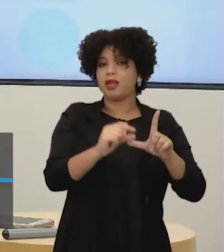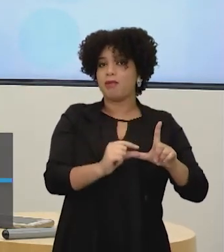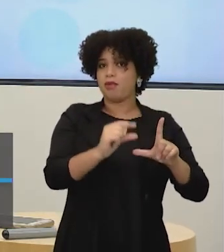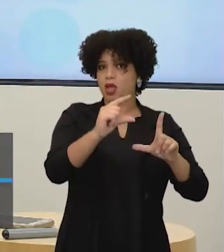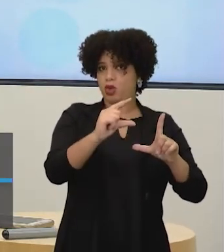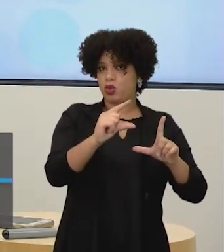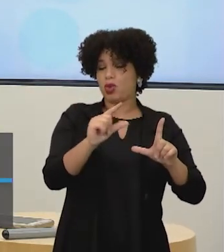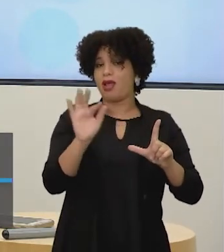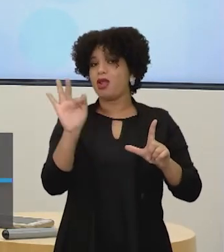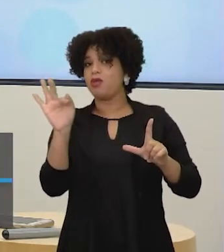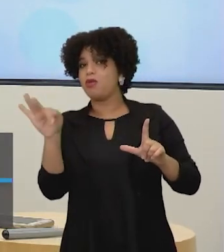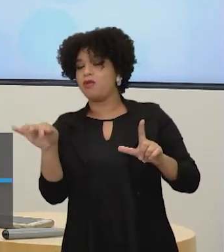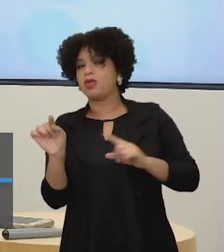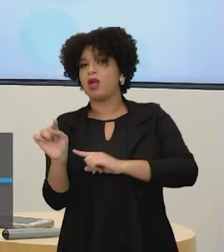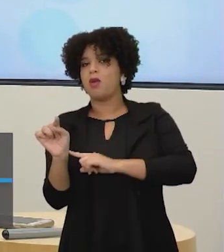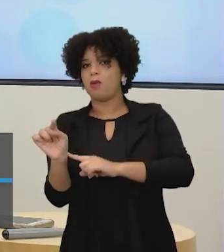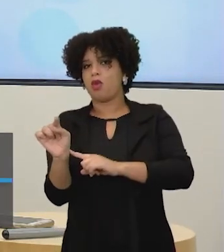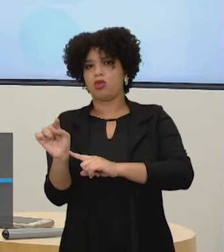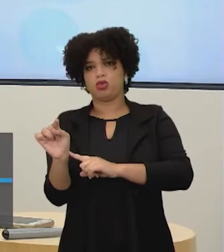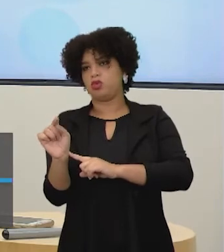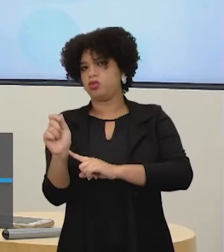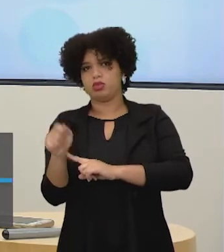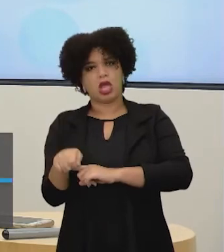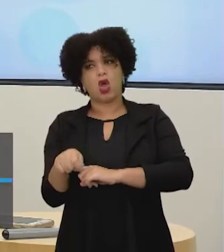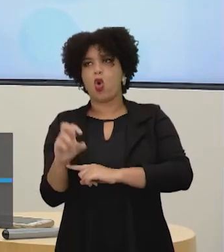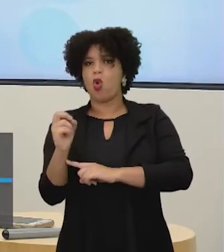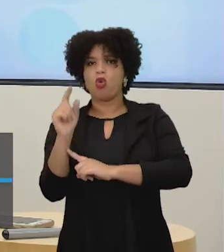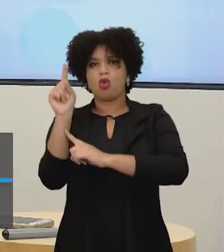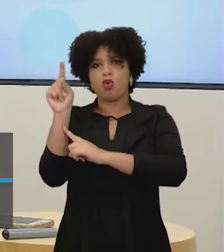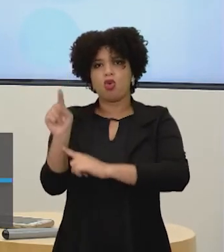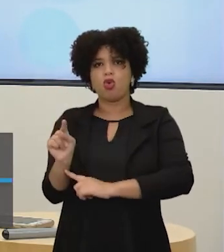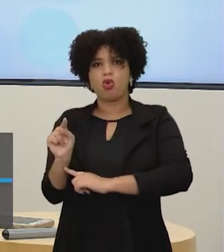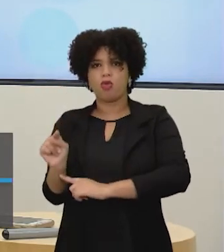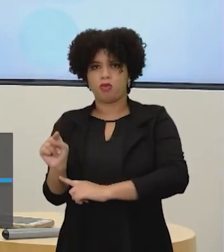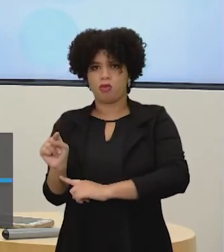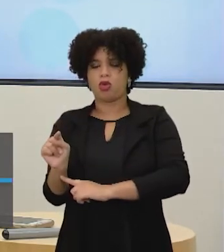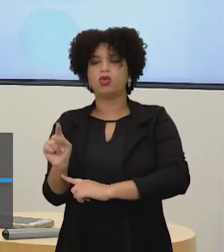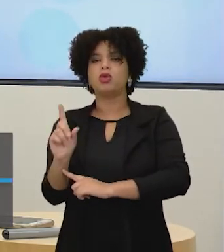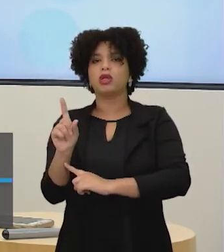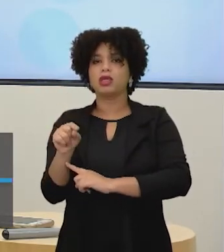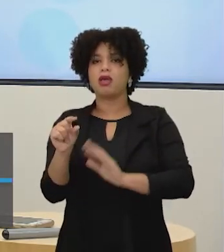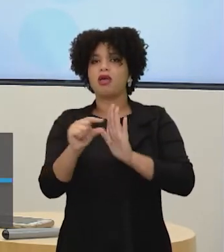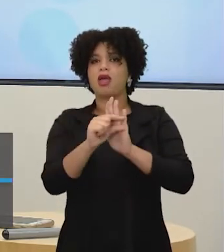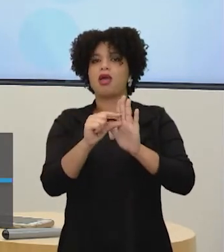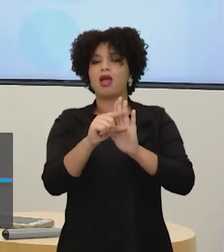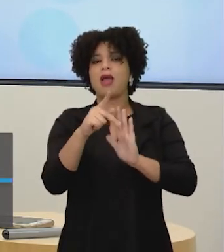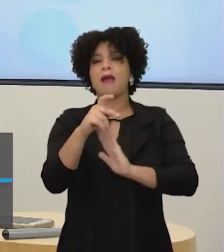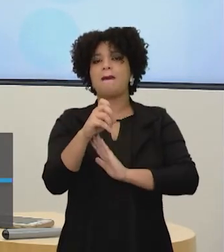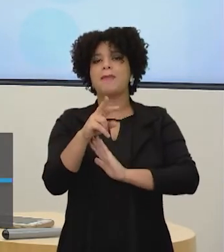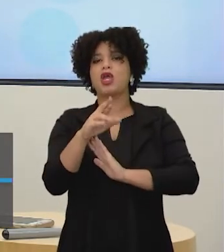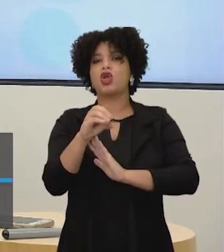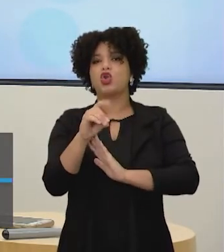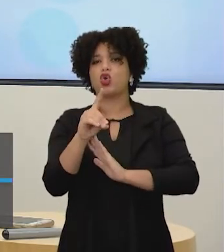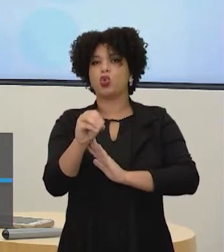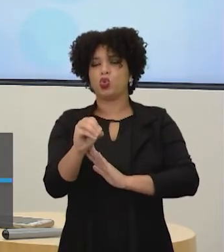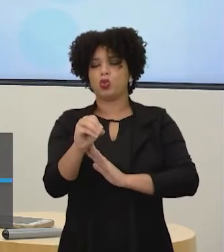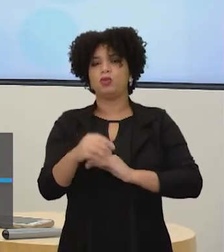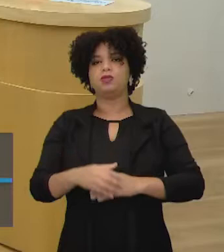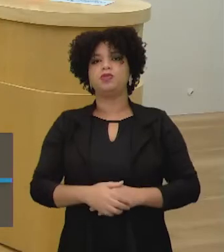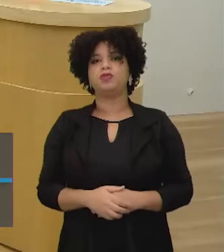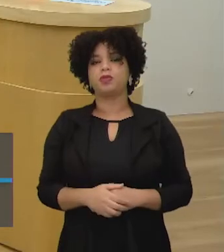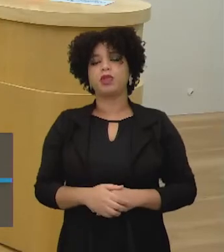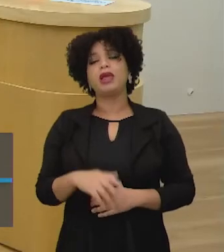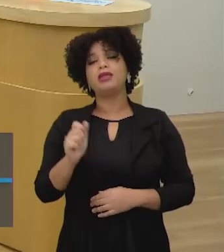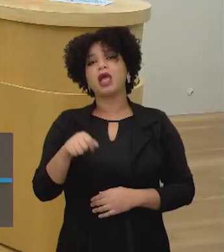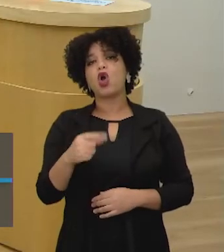ponto de exclamação, que aí determina esse limite aí, que é o período, tá? E o período, ele pode conter uma ou